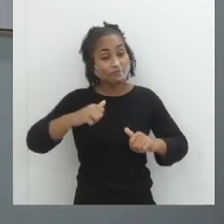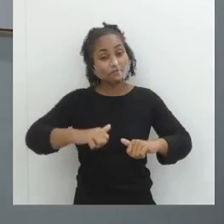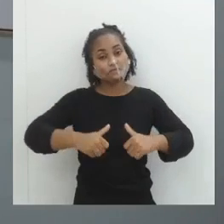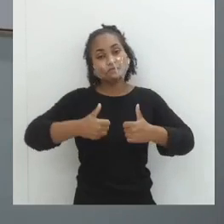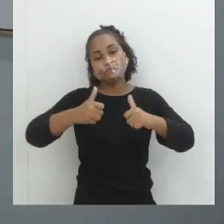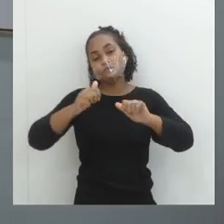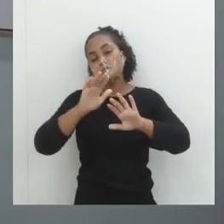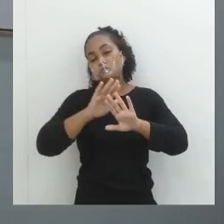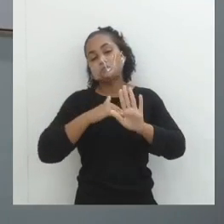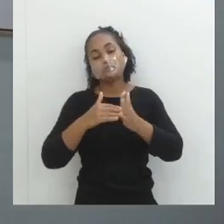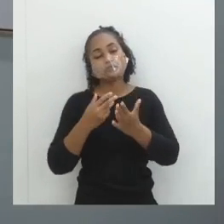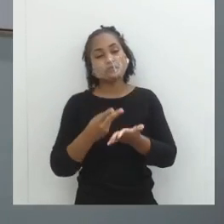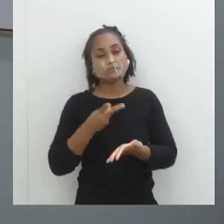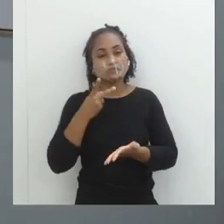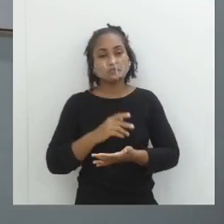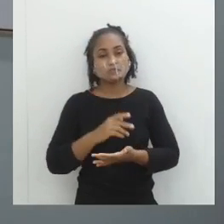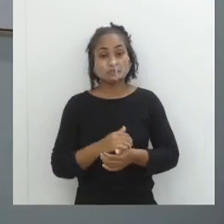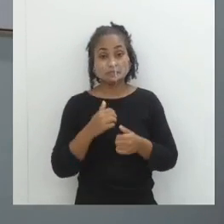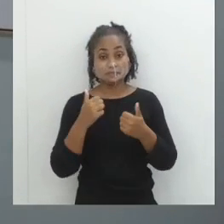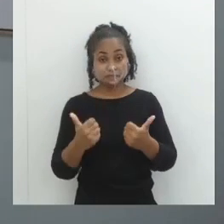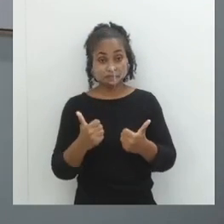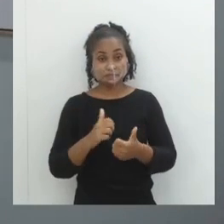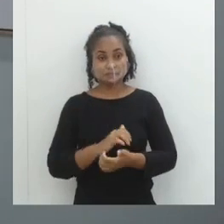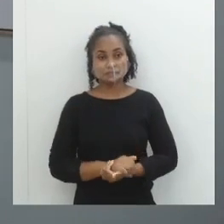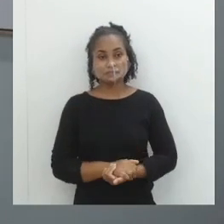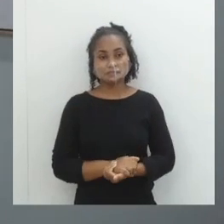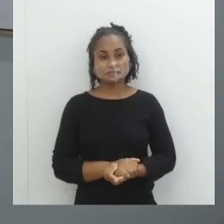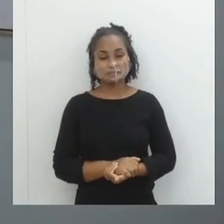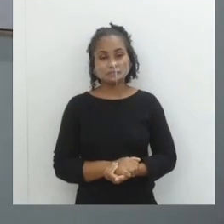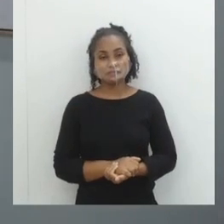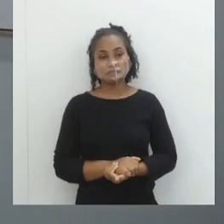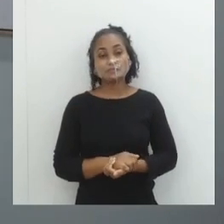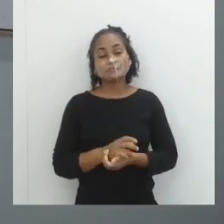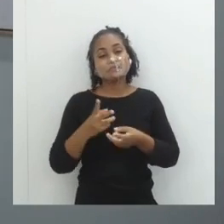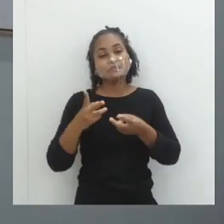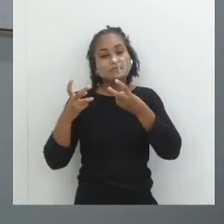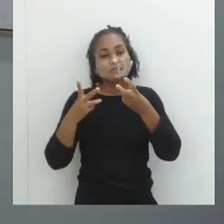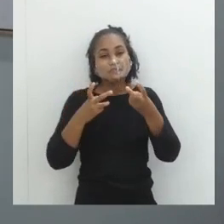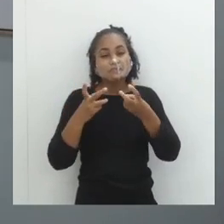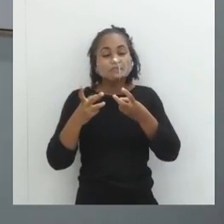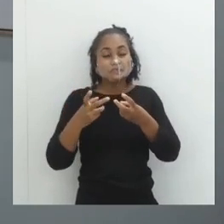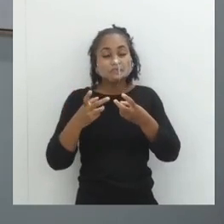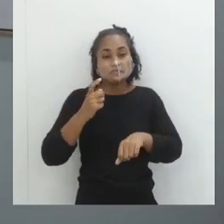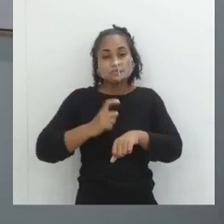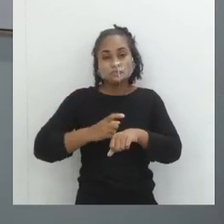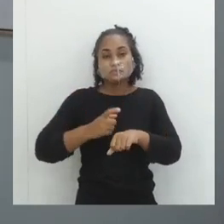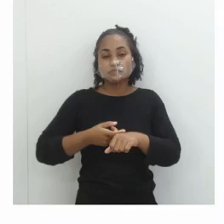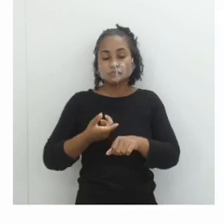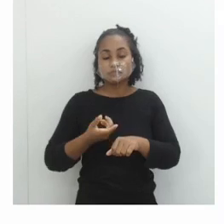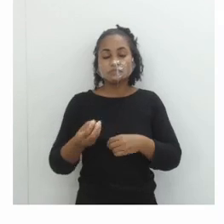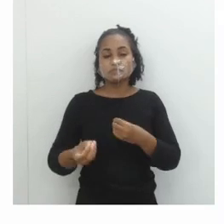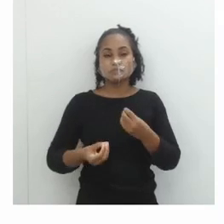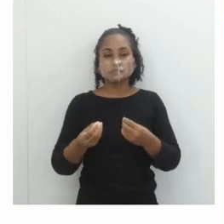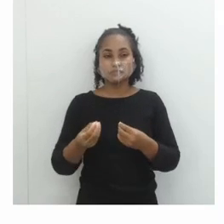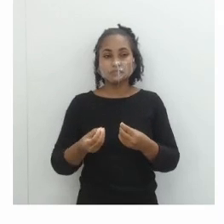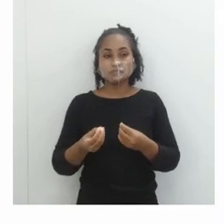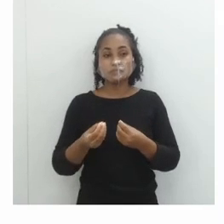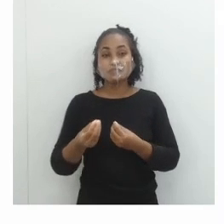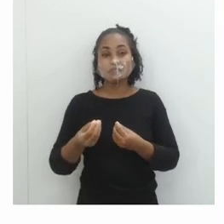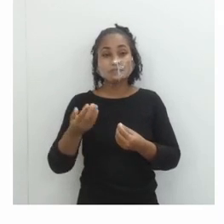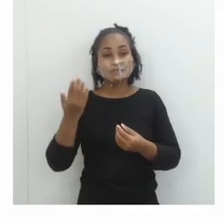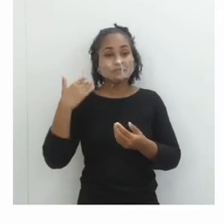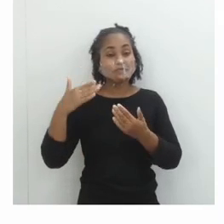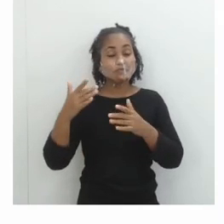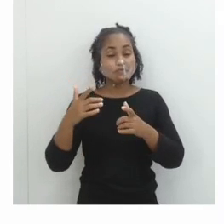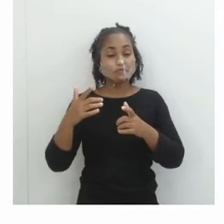melhor de tudo que acontecia. Beleza? Essa daí é uma visão real que eu trouxe para vocês aqui agora de como era